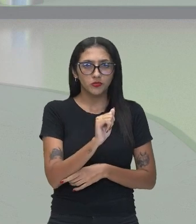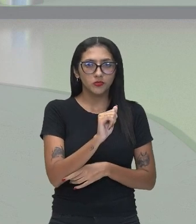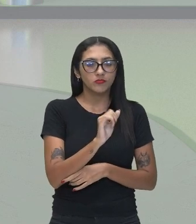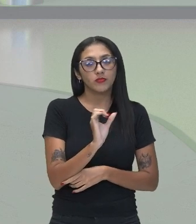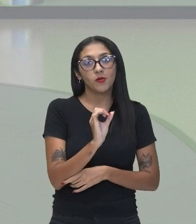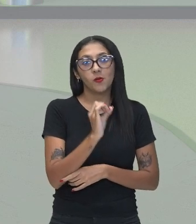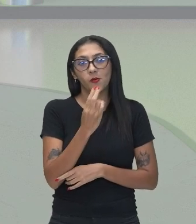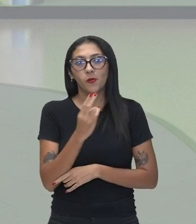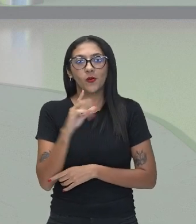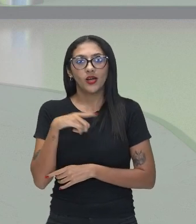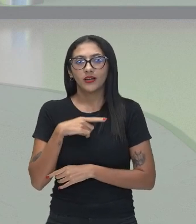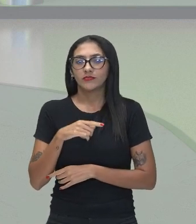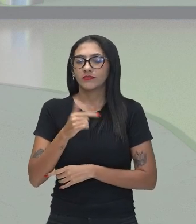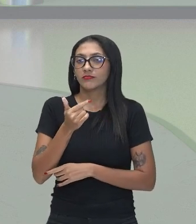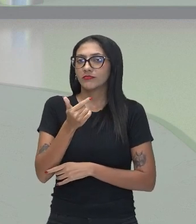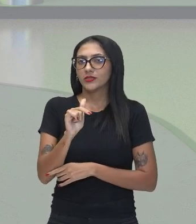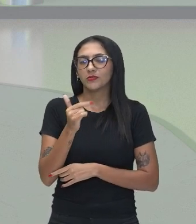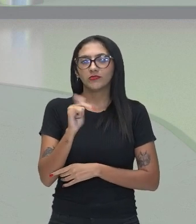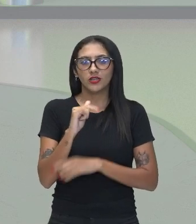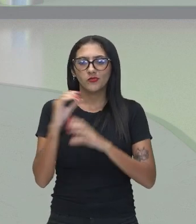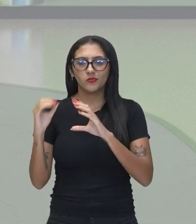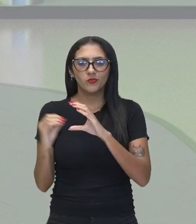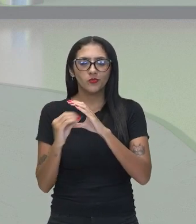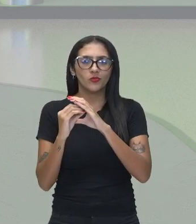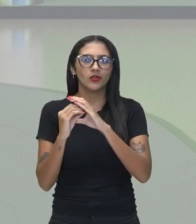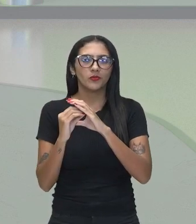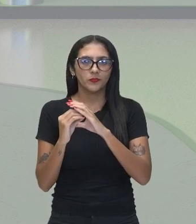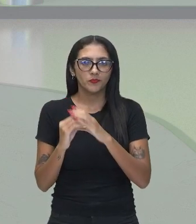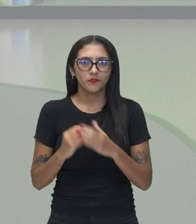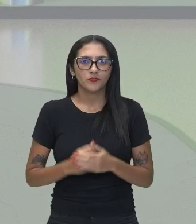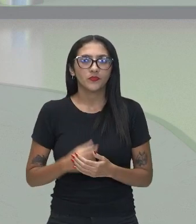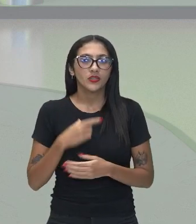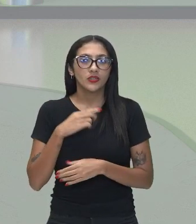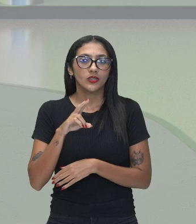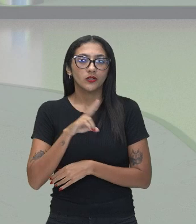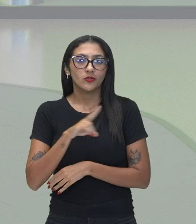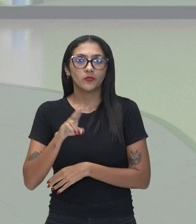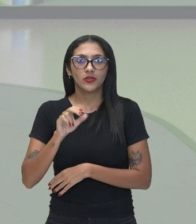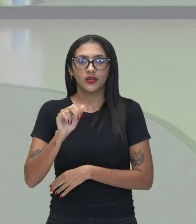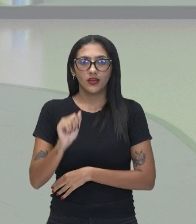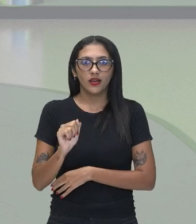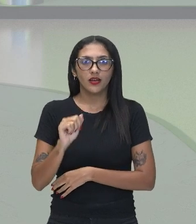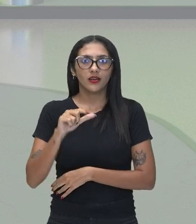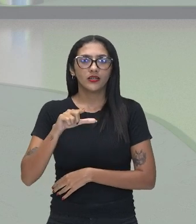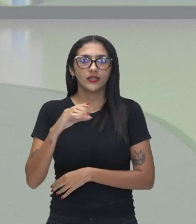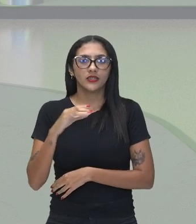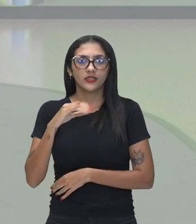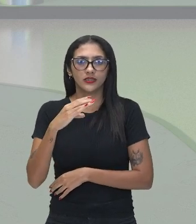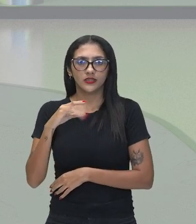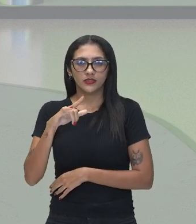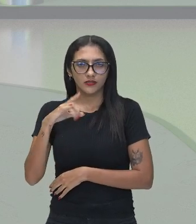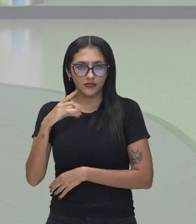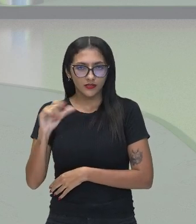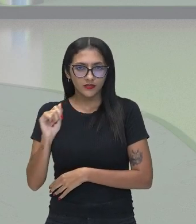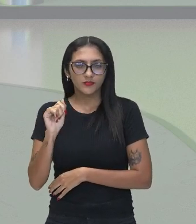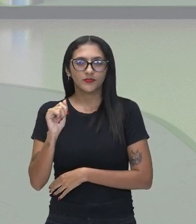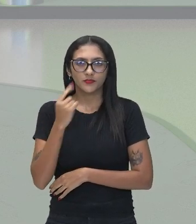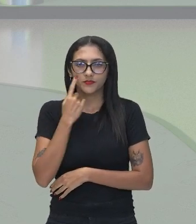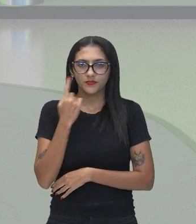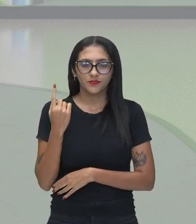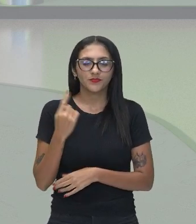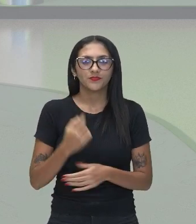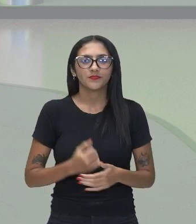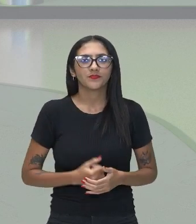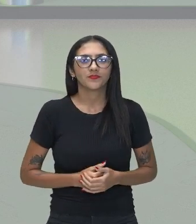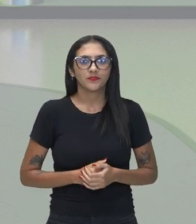ela não tem um núcleo aromático, que vai se chamar cadeia carbônica fechada alicíclica.